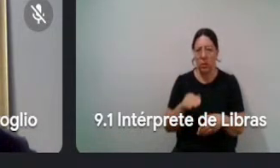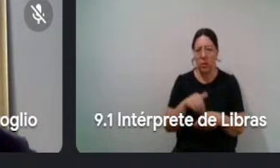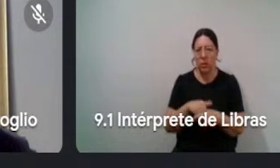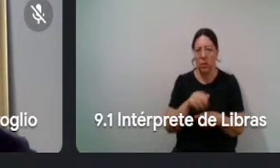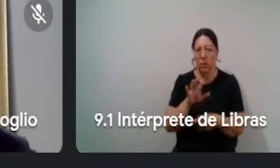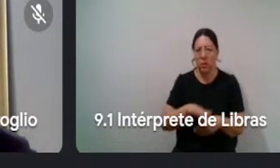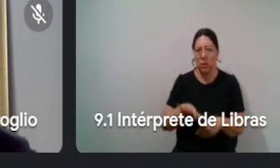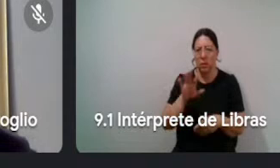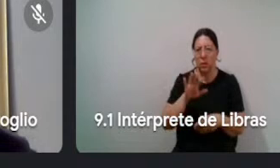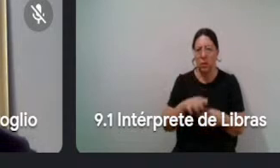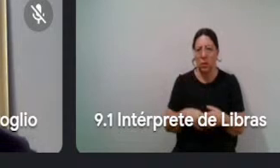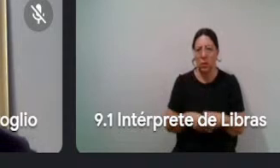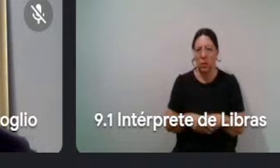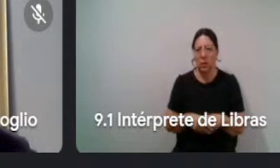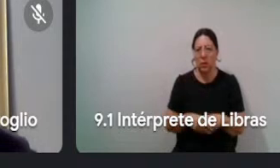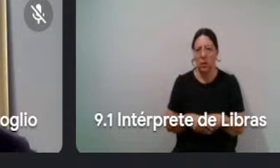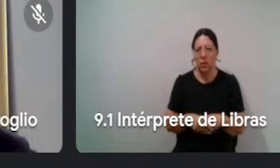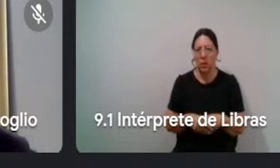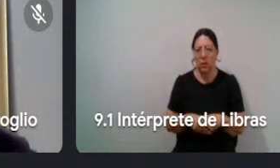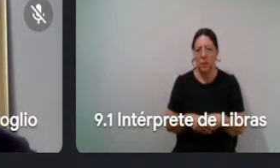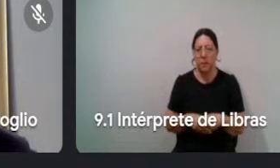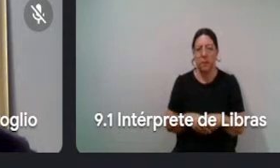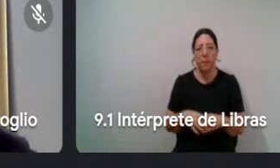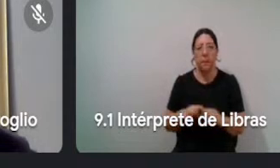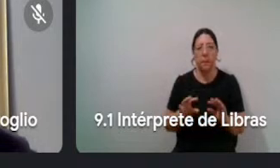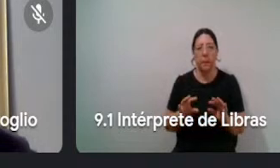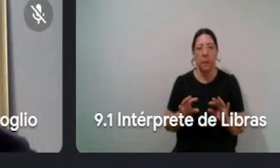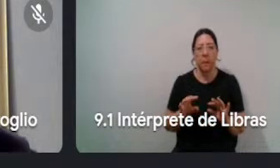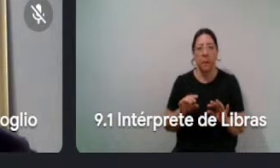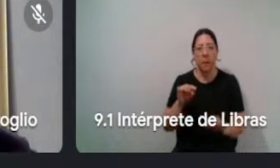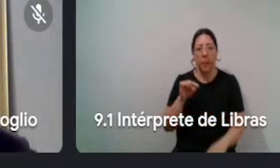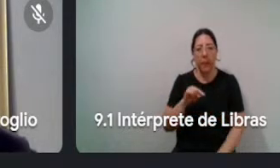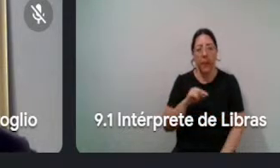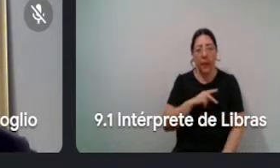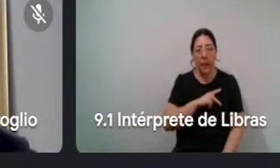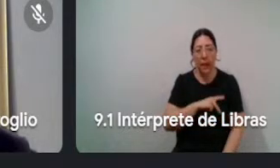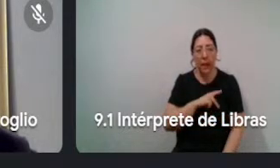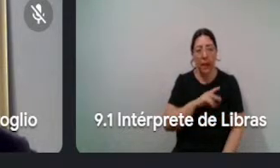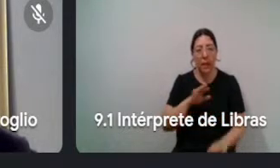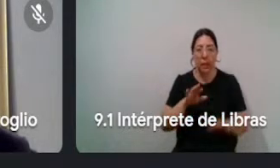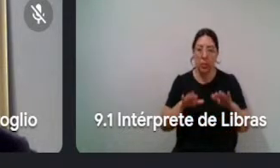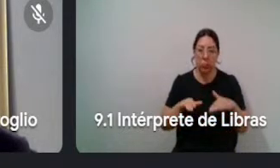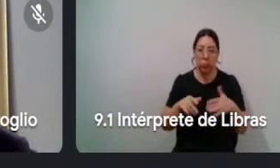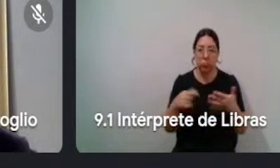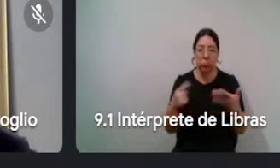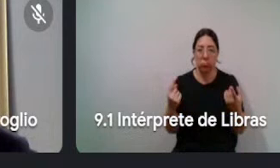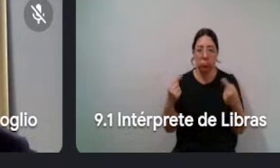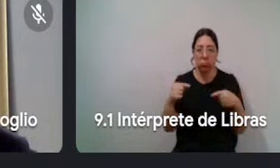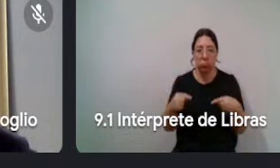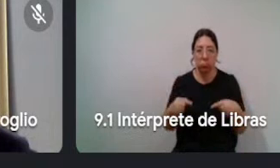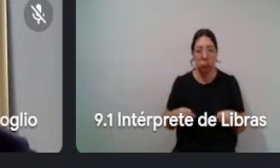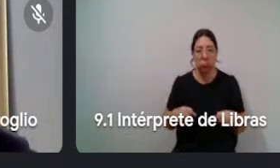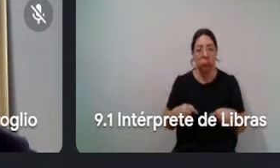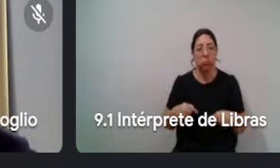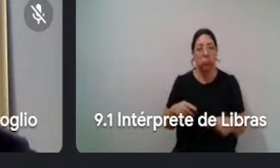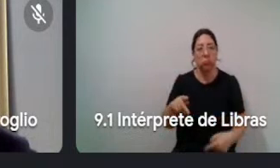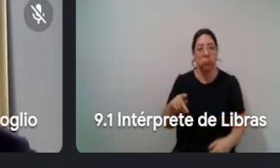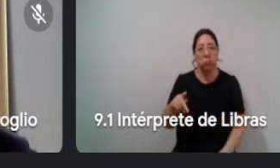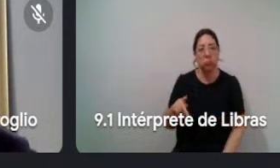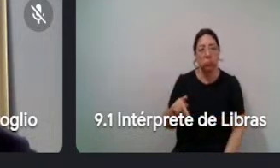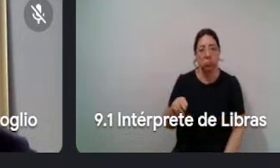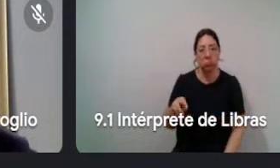Entendi. Doutor João Gustavo, essa questão fica a critério da Procuradoria da República mesmo, a Procuradoria da República